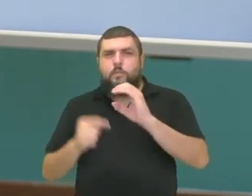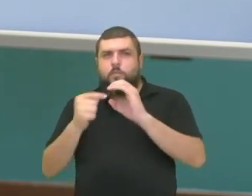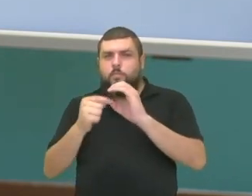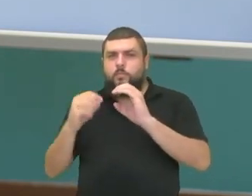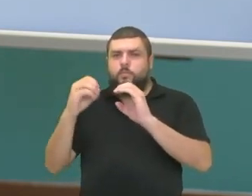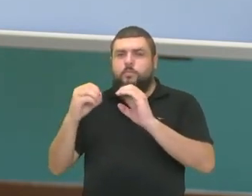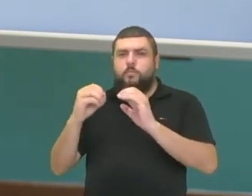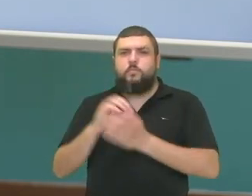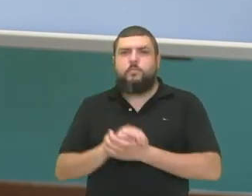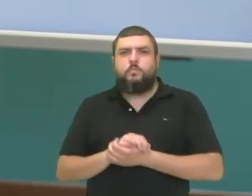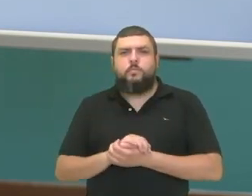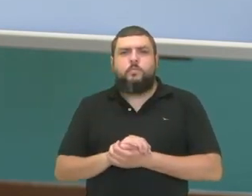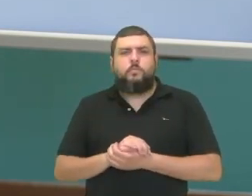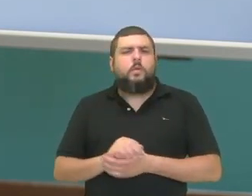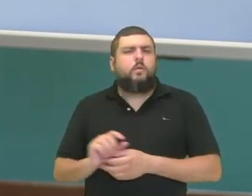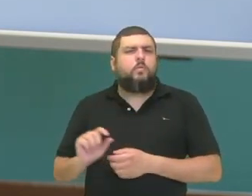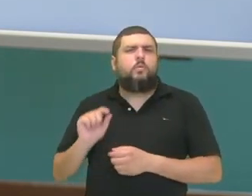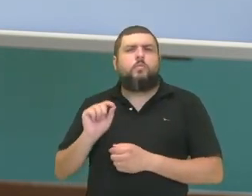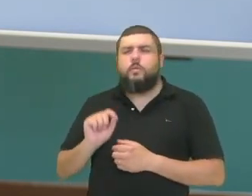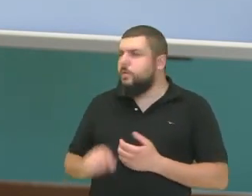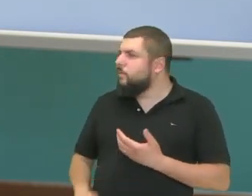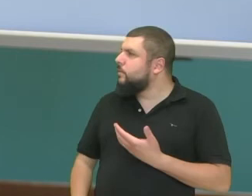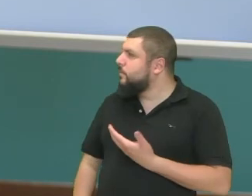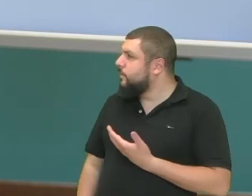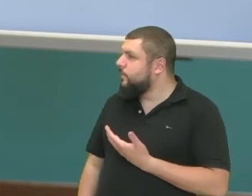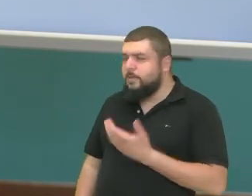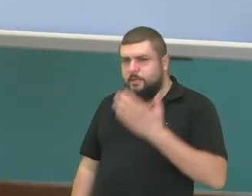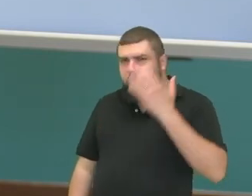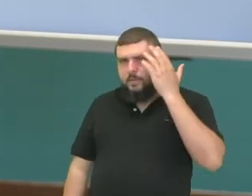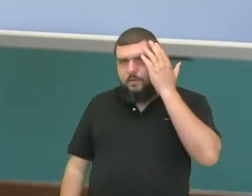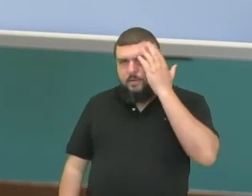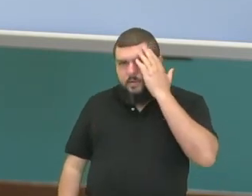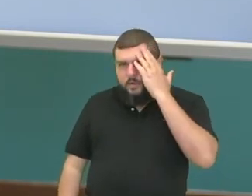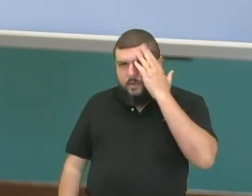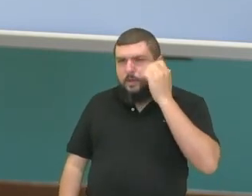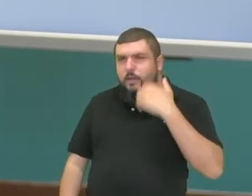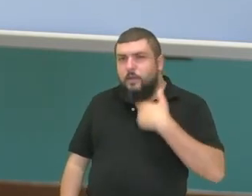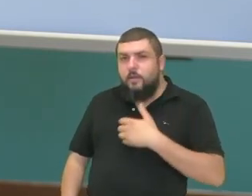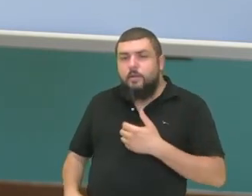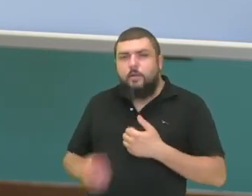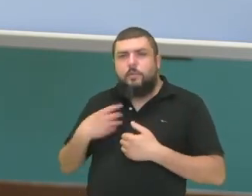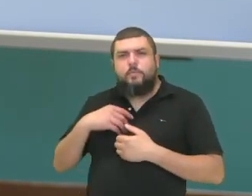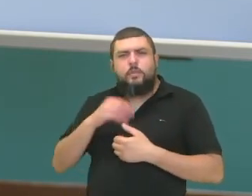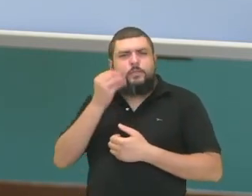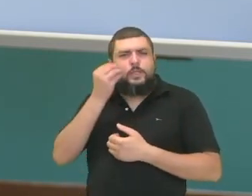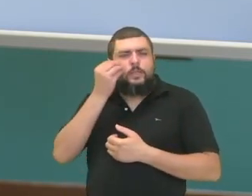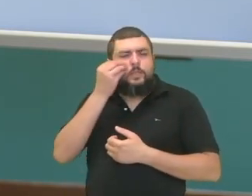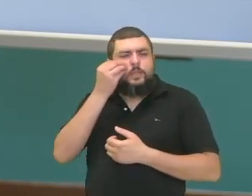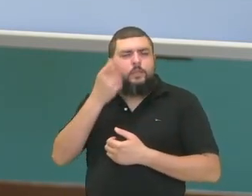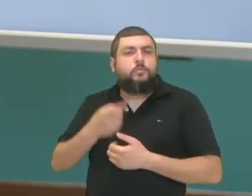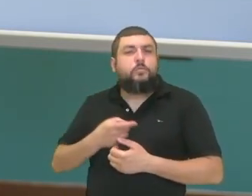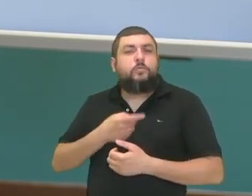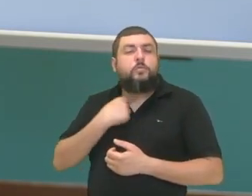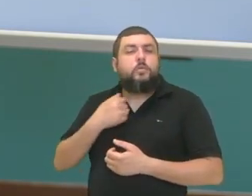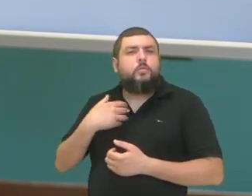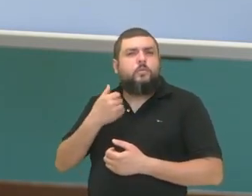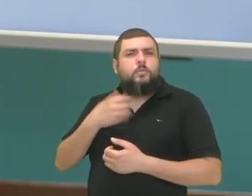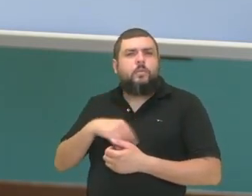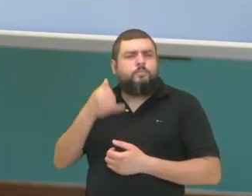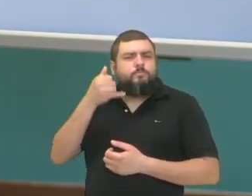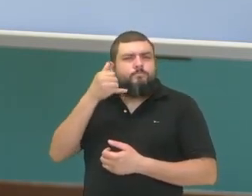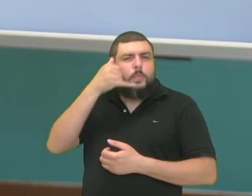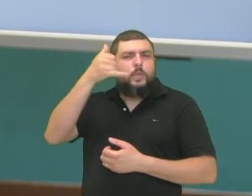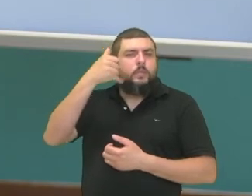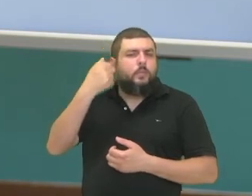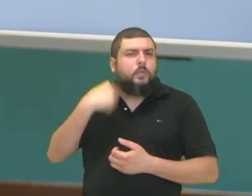que, professor? Eu sei, professor, eu sei, professor. Eu gostaria de pegar o telefone agora e ligar para ti, professor, só